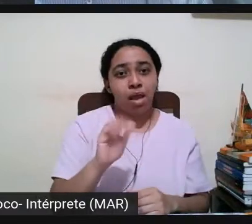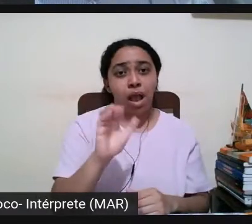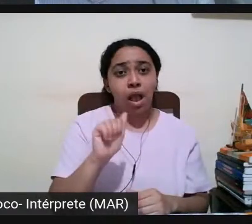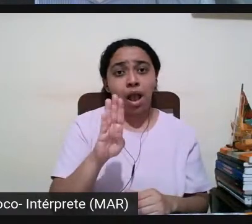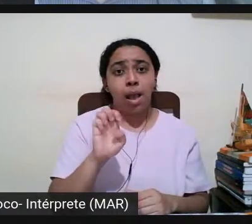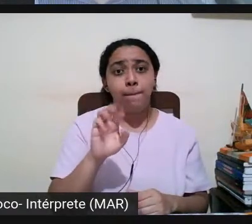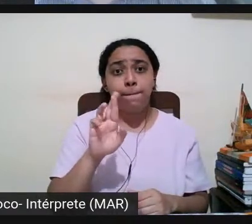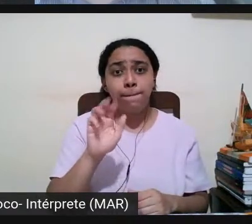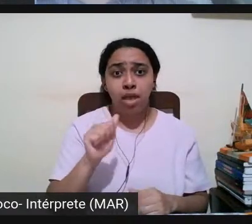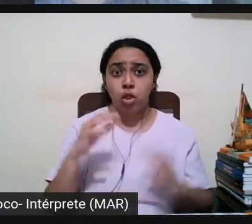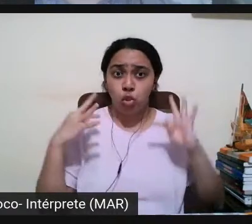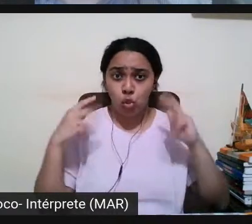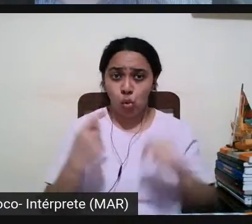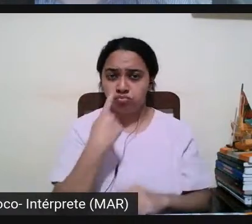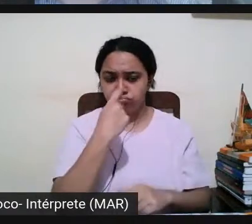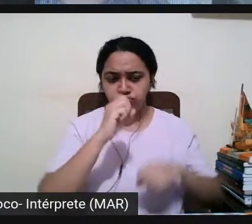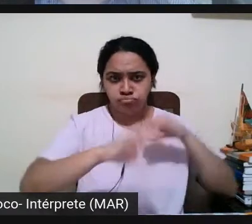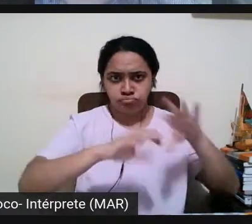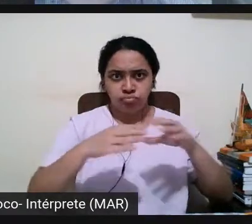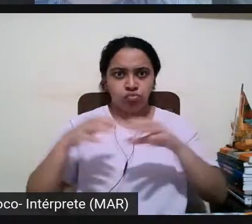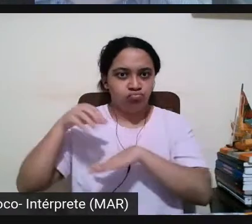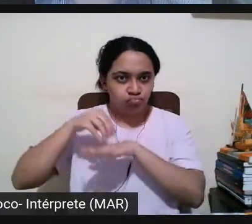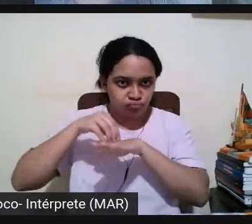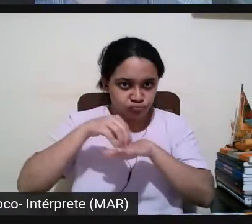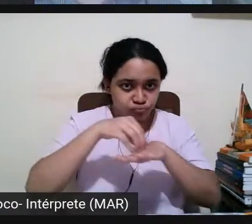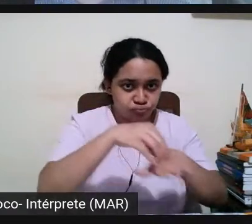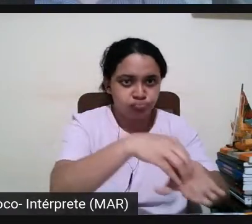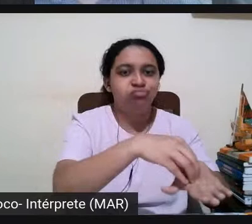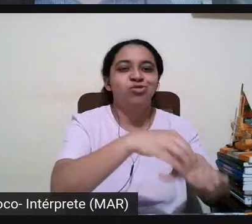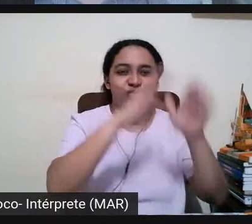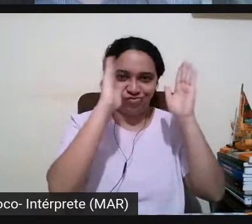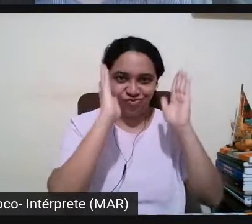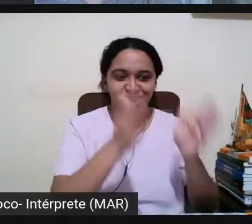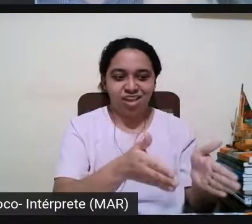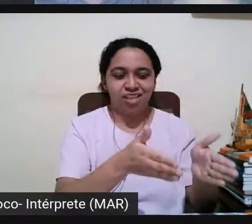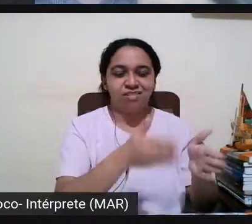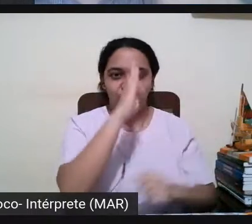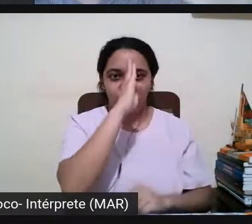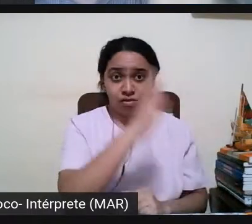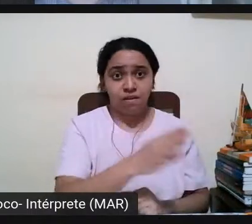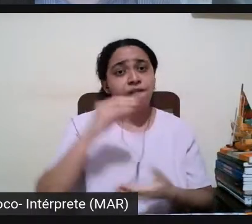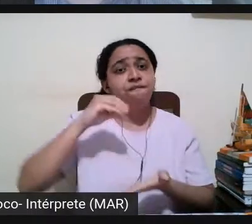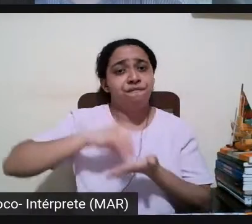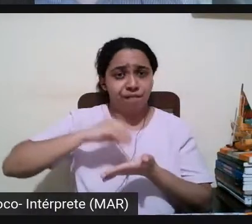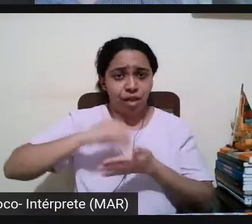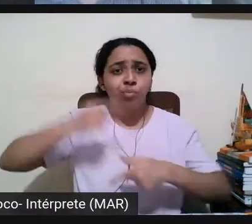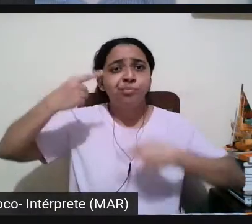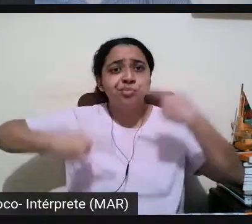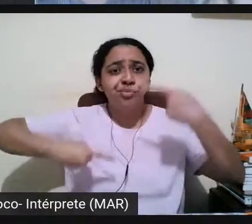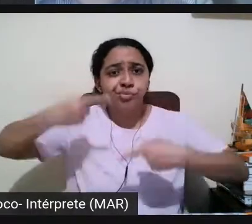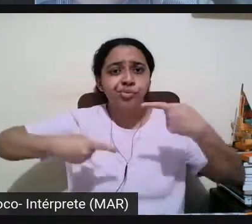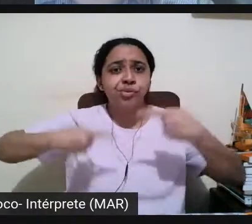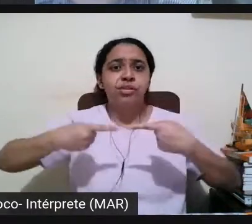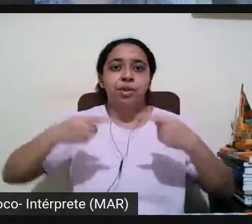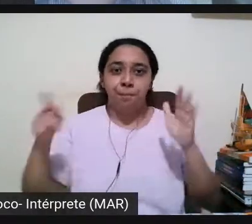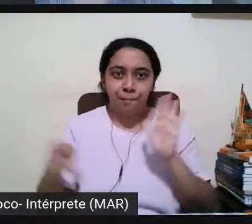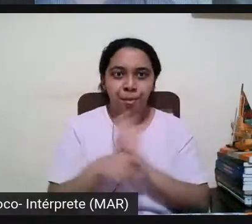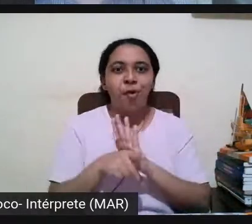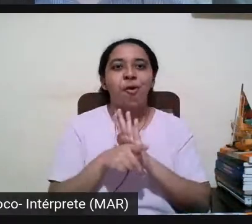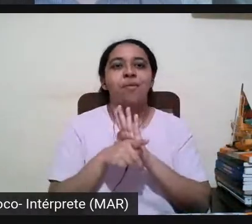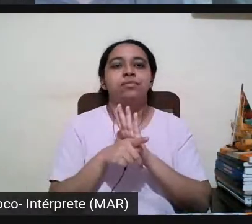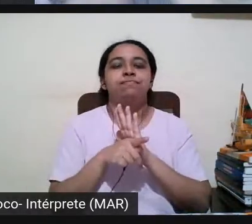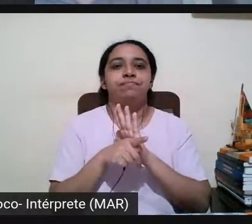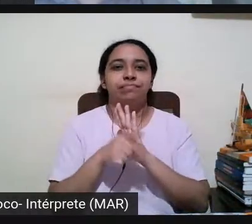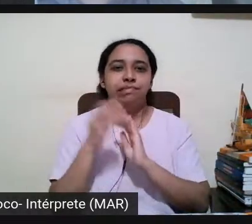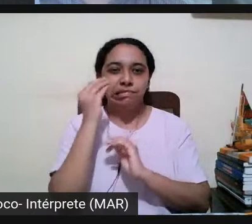lá é mais realmente falta do nosso Estado uma política incentivo um pouco maior para colocar esses